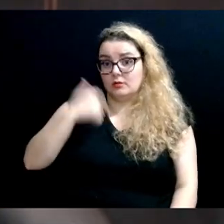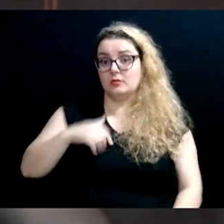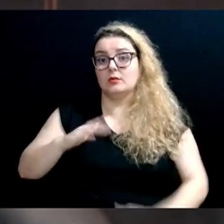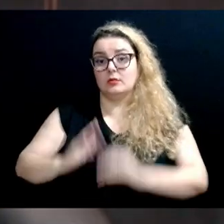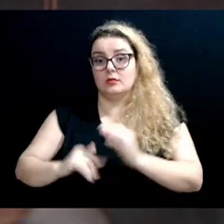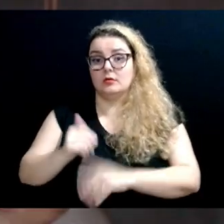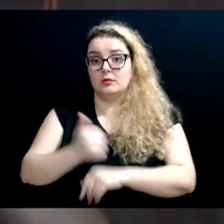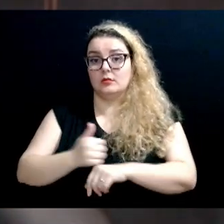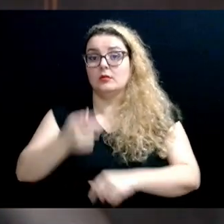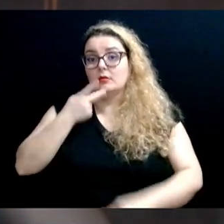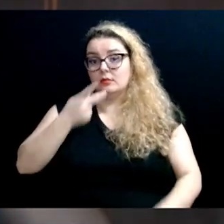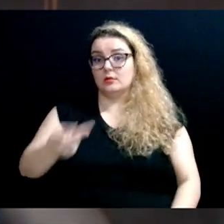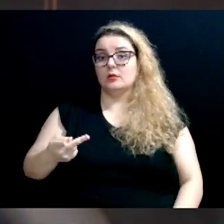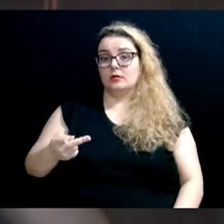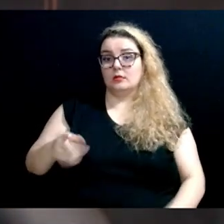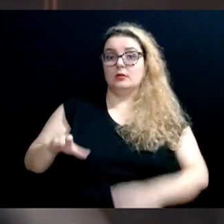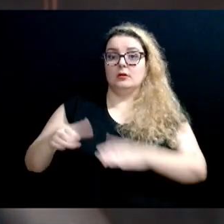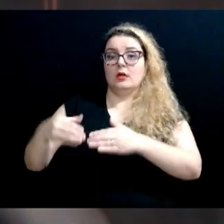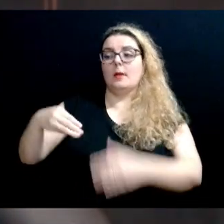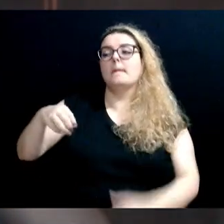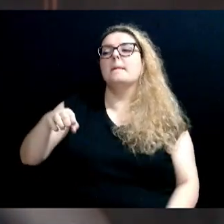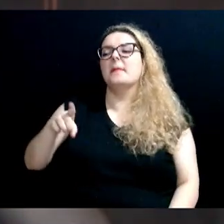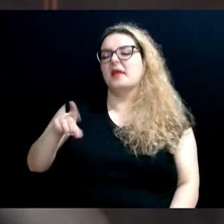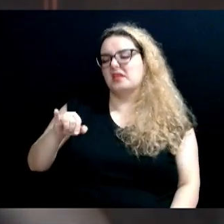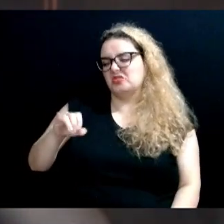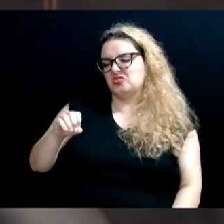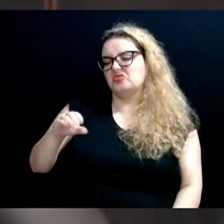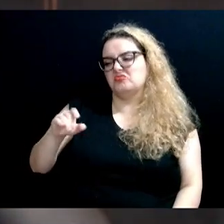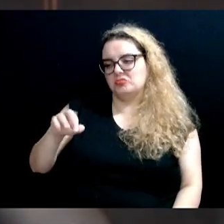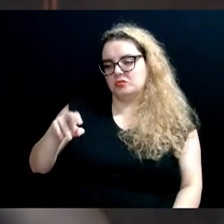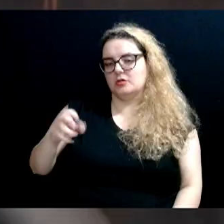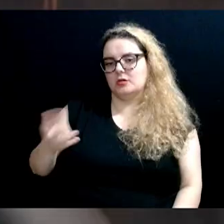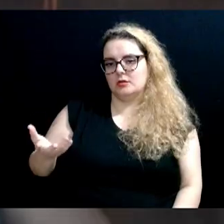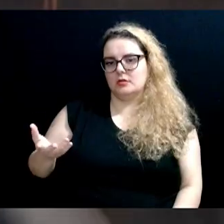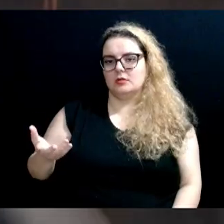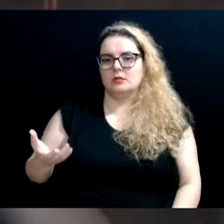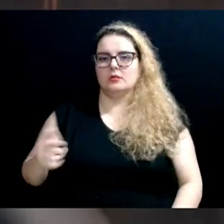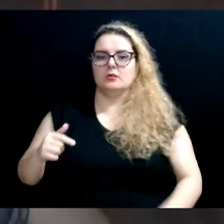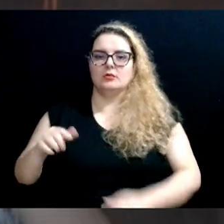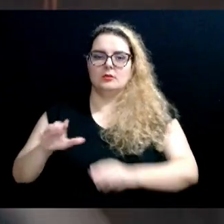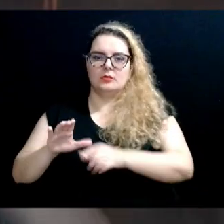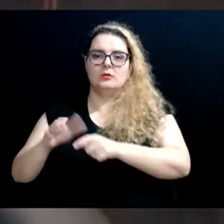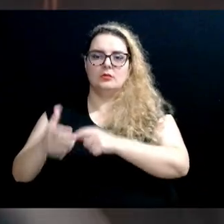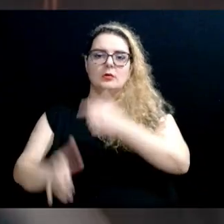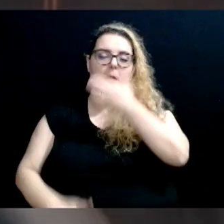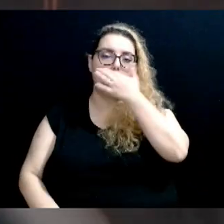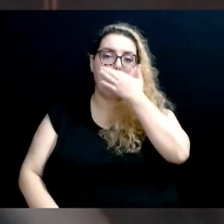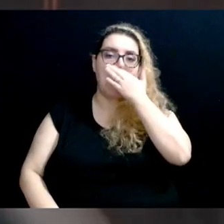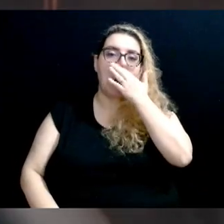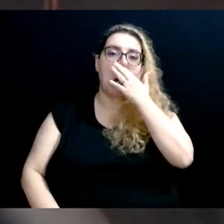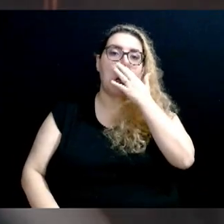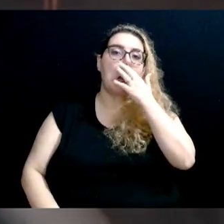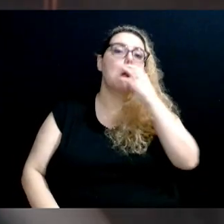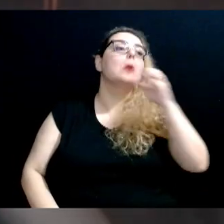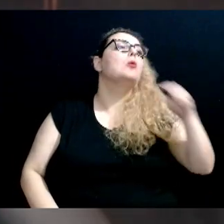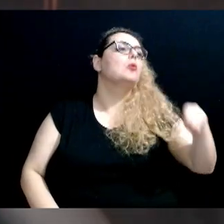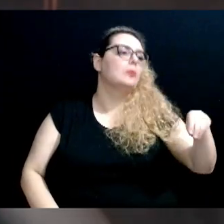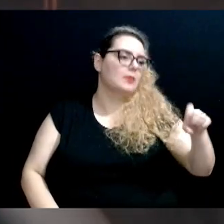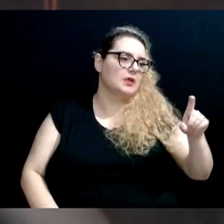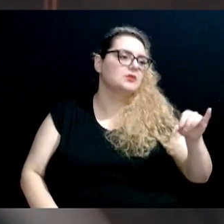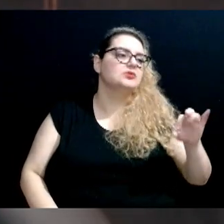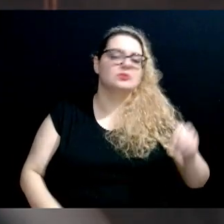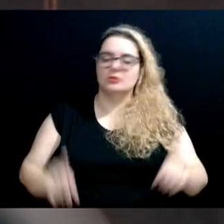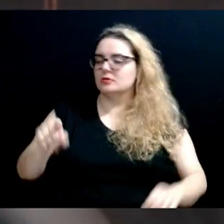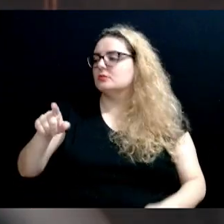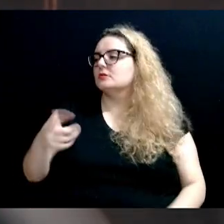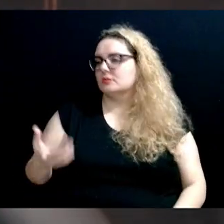a equipe medíocre, né, no termo, né, que é o mediano. Na concepção real da palavra